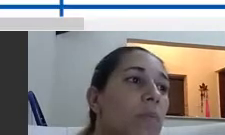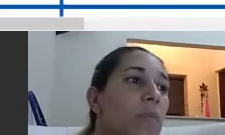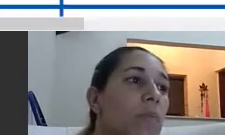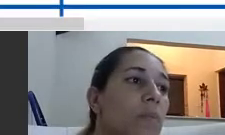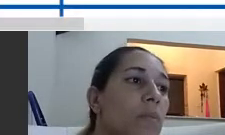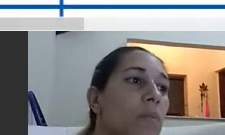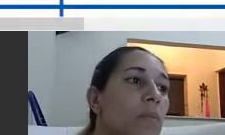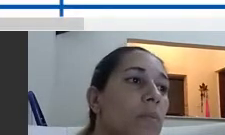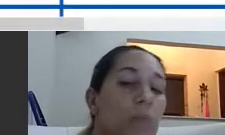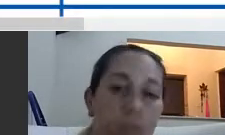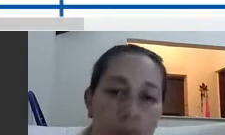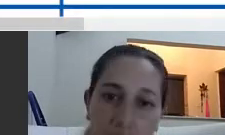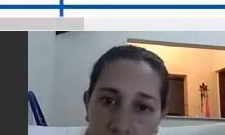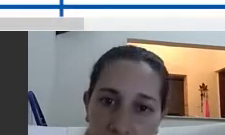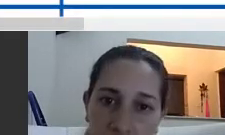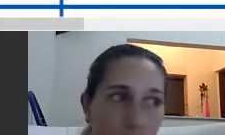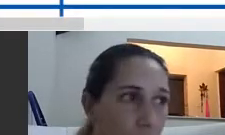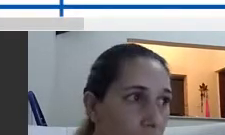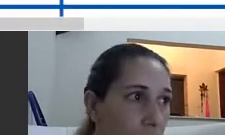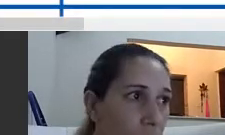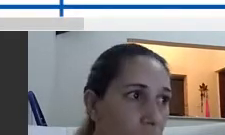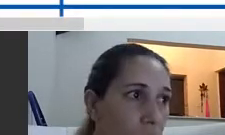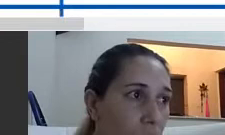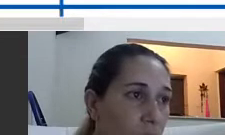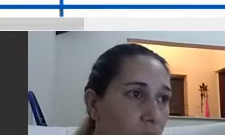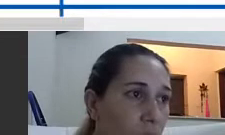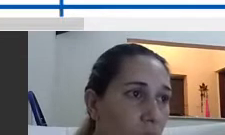Tabela, tá, gente? Já é projeto lógico,